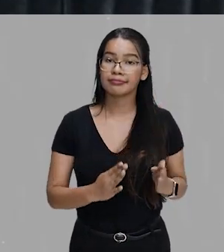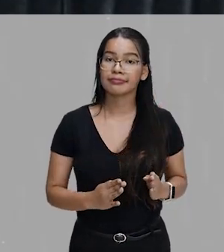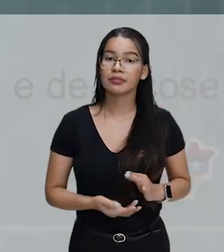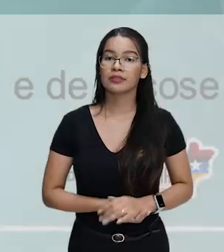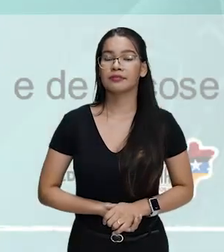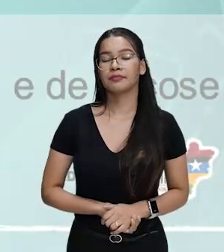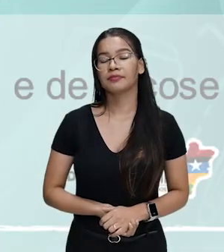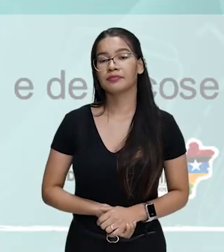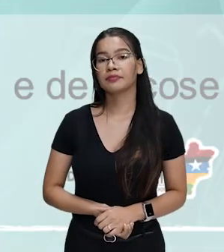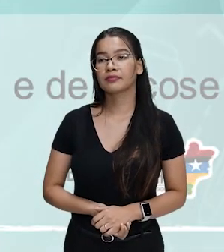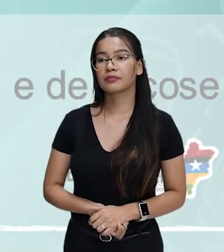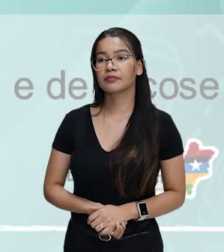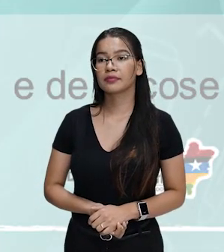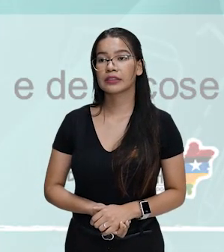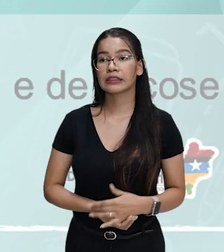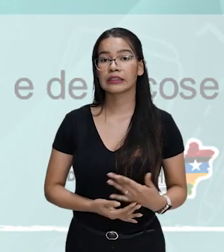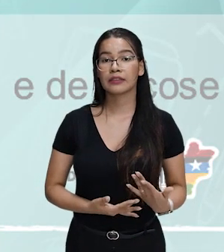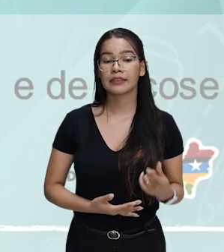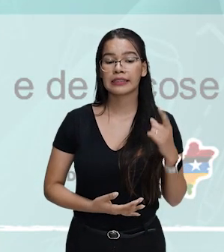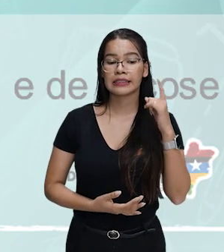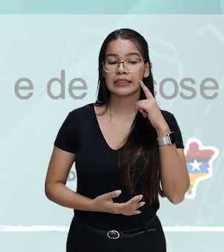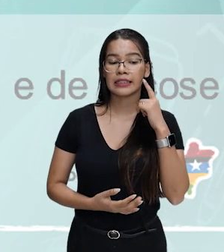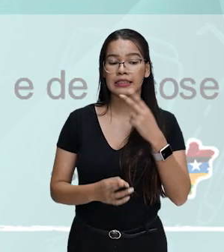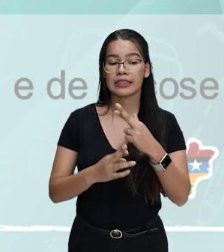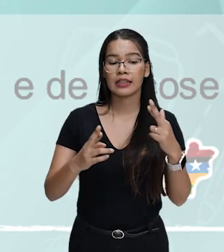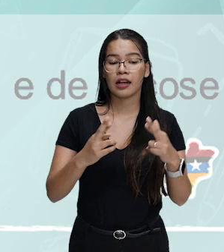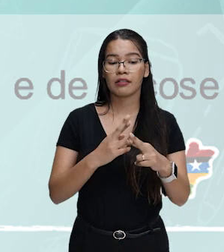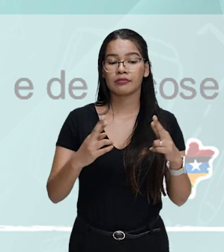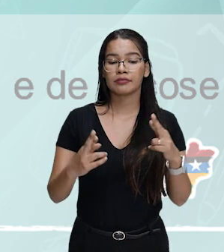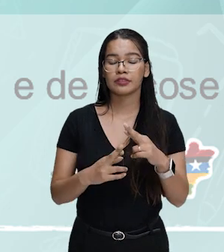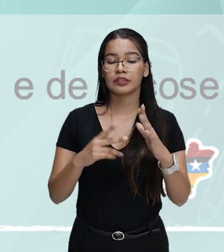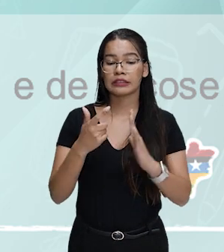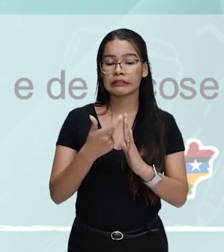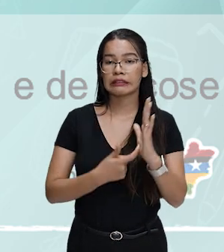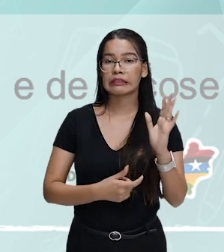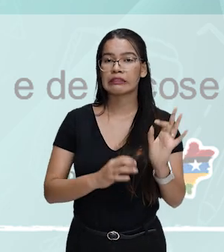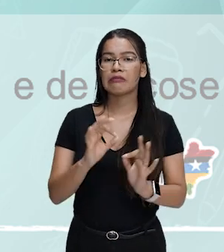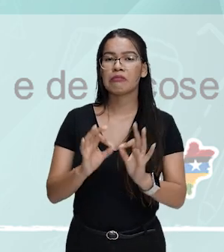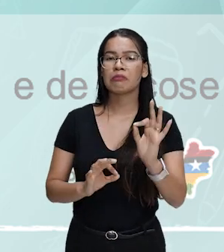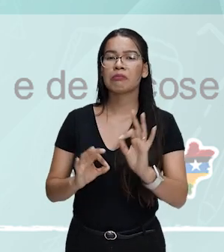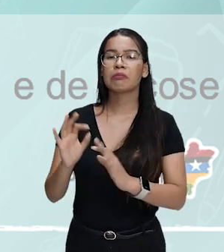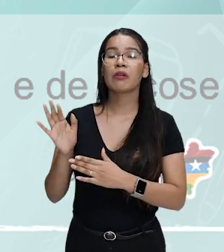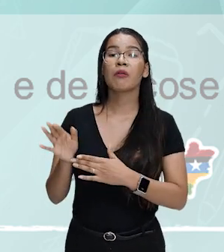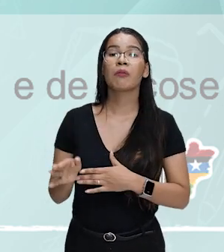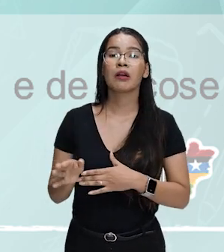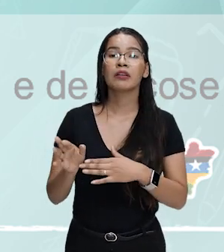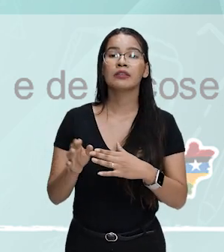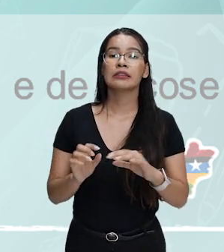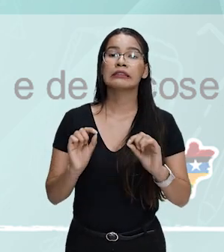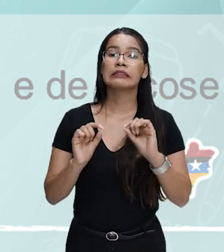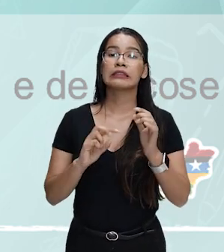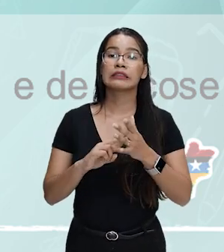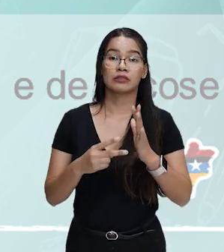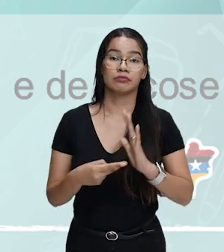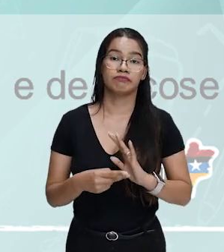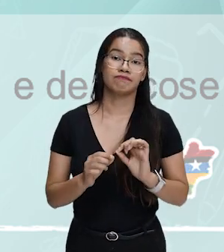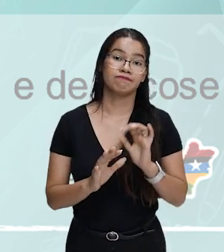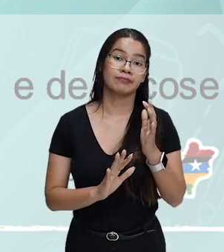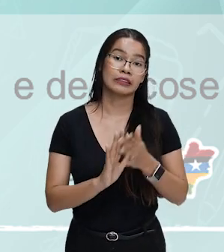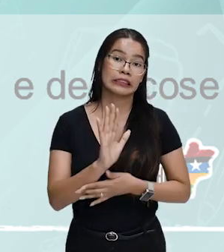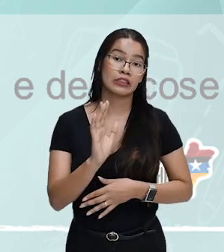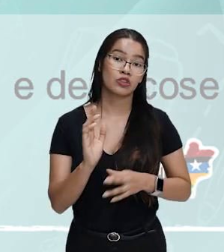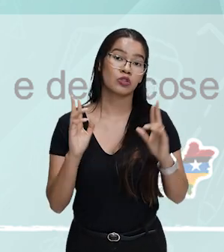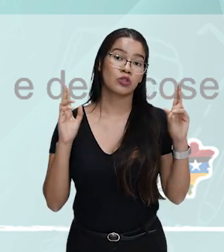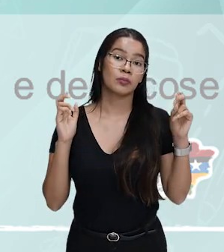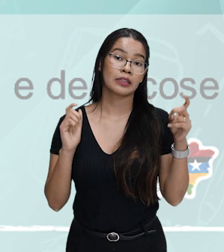tá? As ideias veiculadas no texto se organizam estabelecendo relações que atuam na construção de sentido. A esse